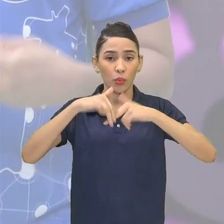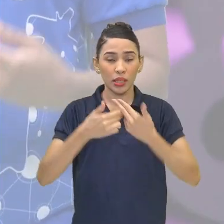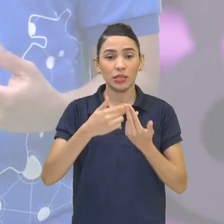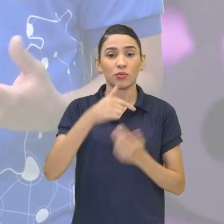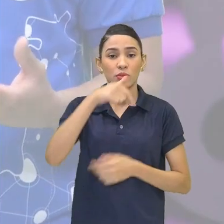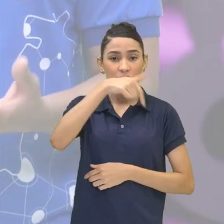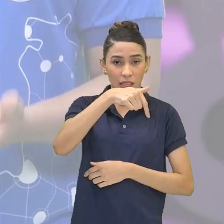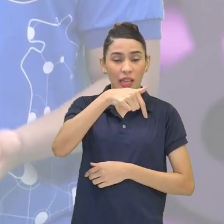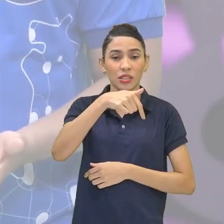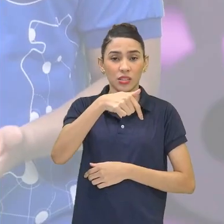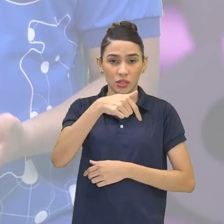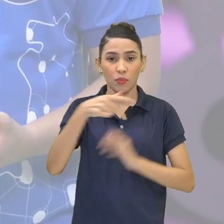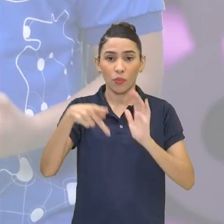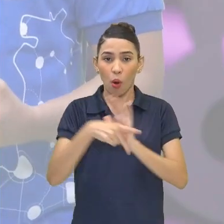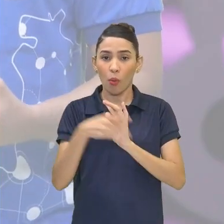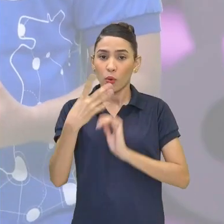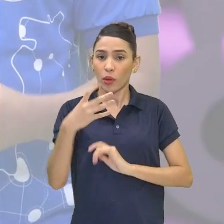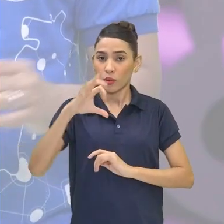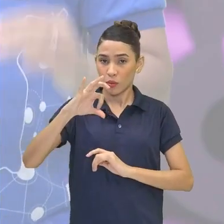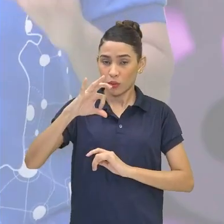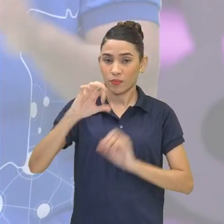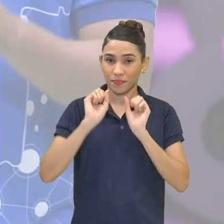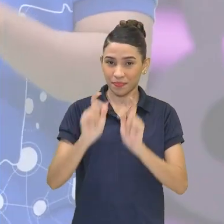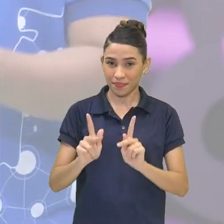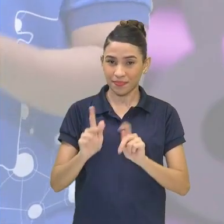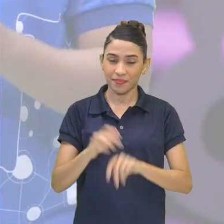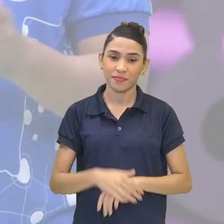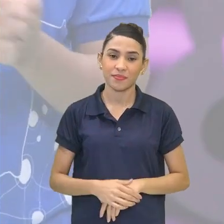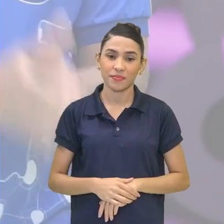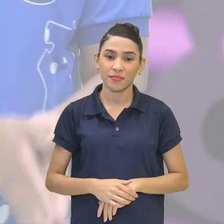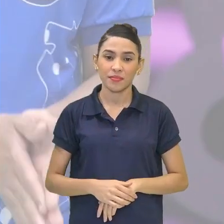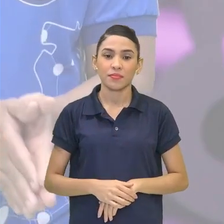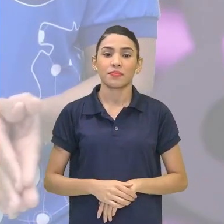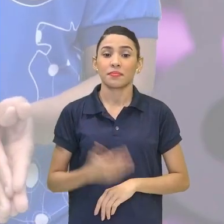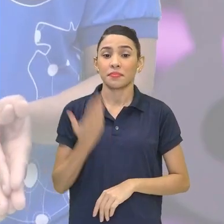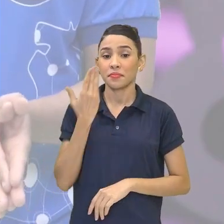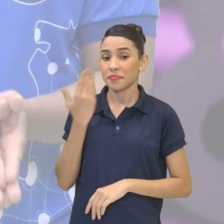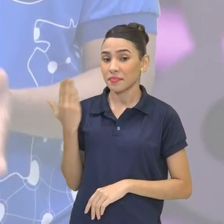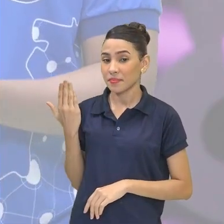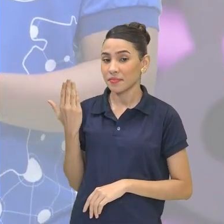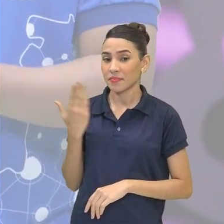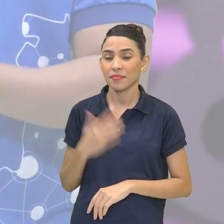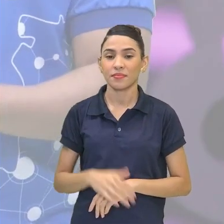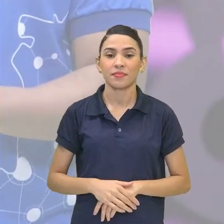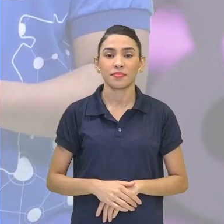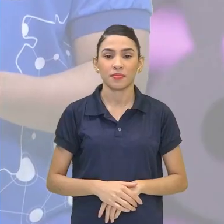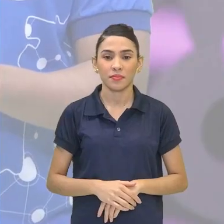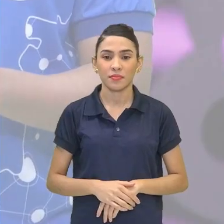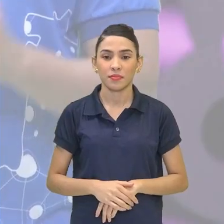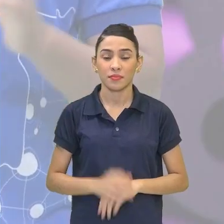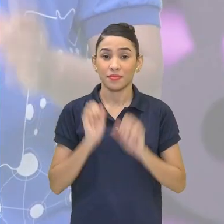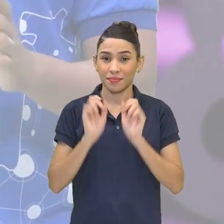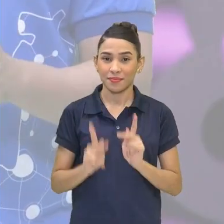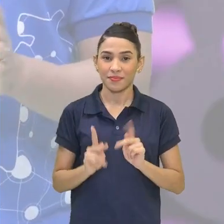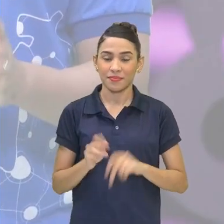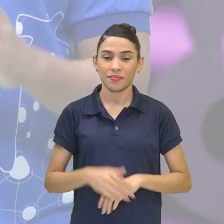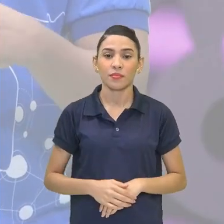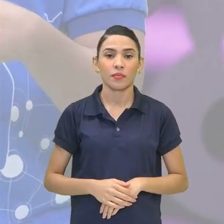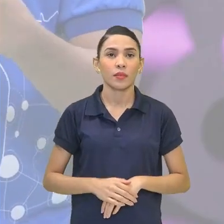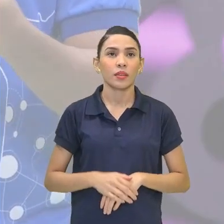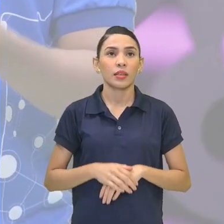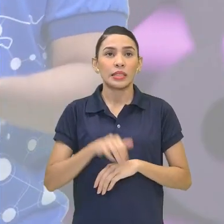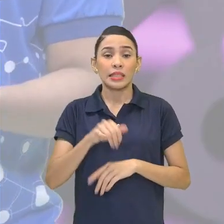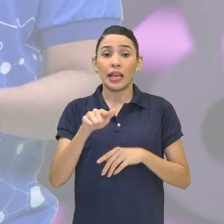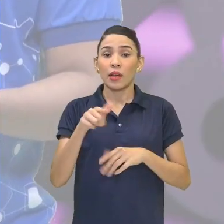quadrada de 49, beleza? Então, 7 é a raiz quadrada de 49, ok? Então, toda vez que eu